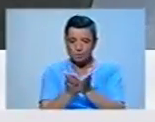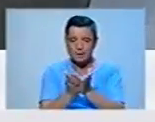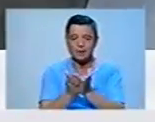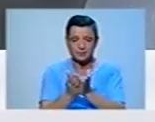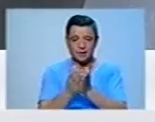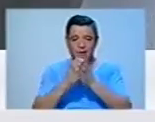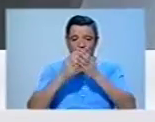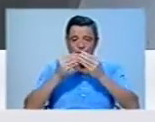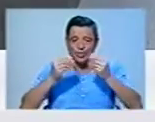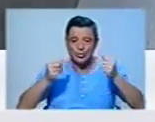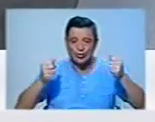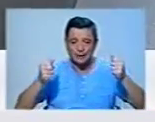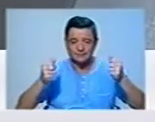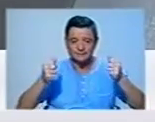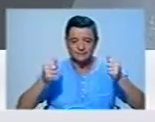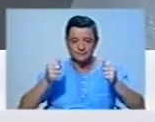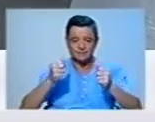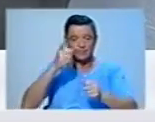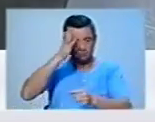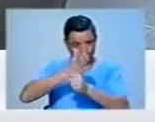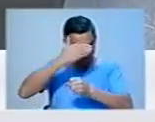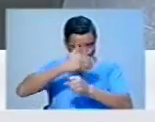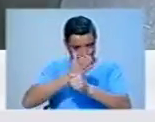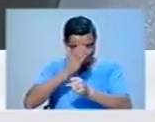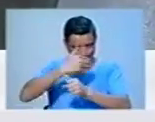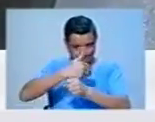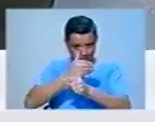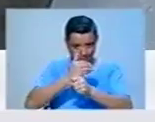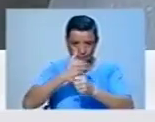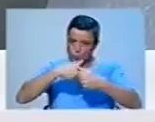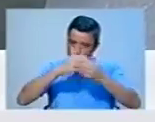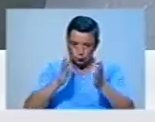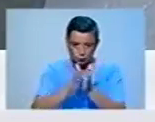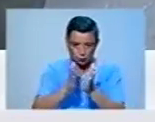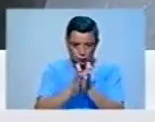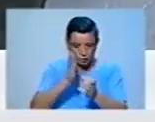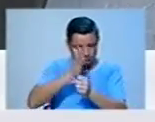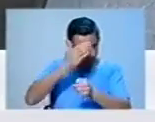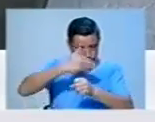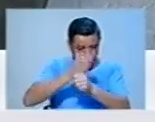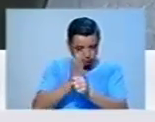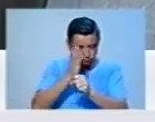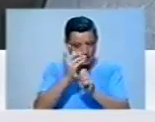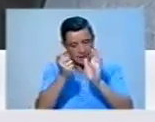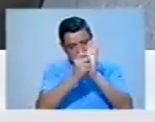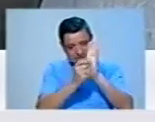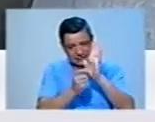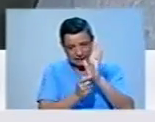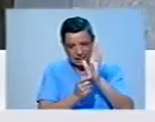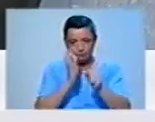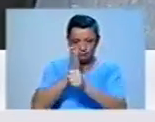bem madurinho, cortado também em cubinhos. Temos tudo cortadinho nesta receita.